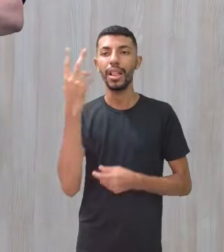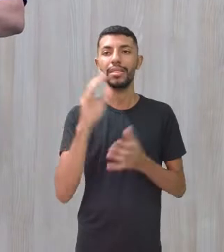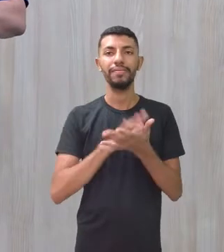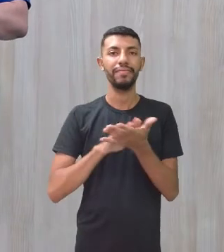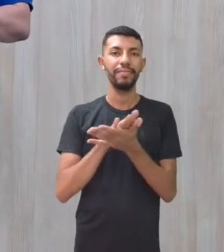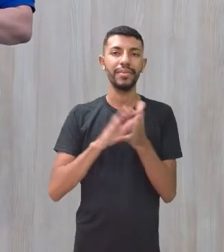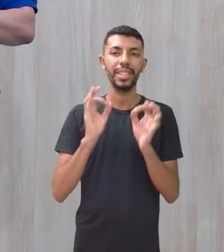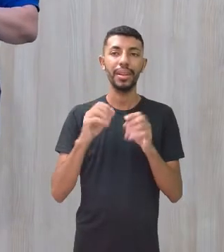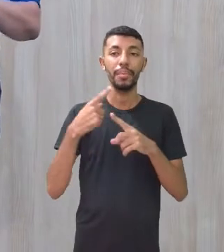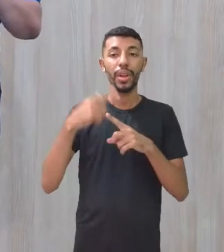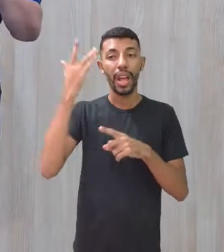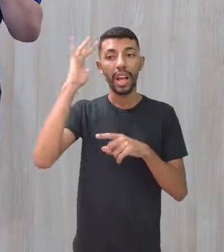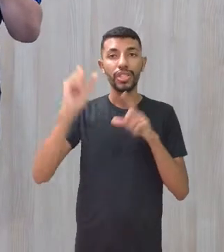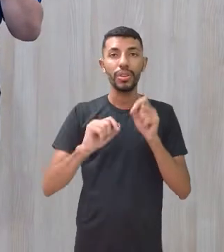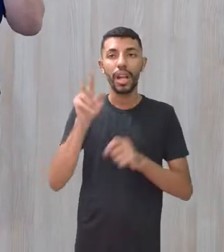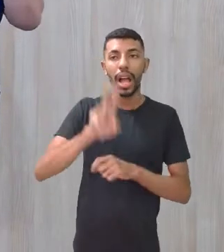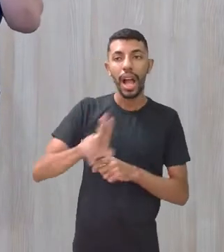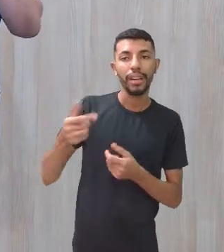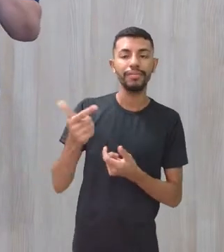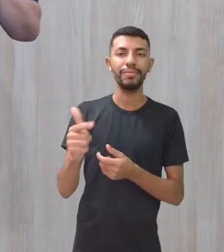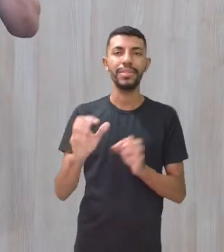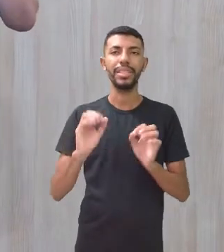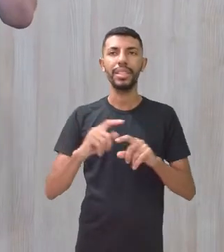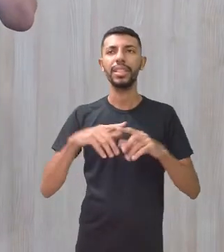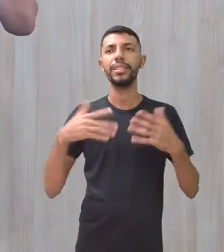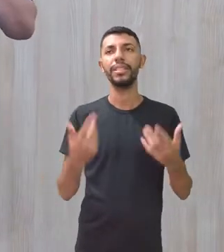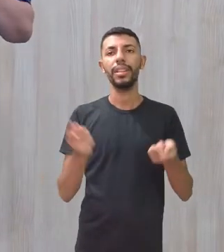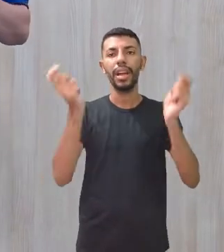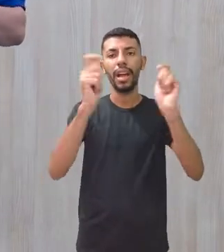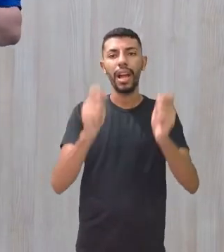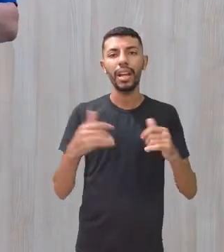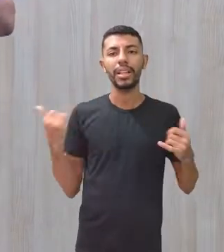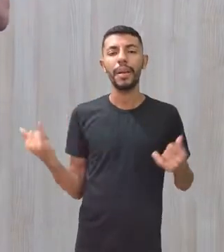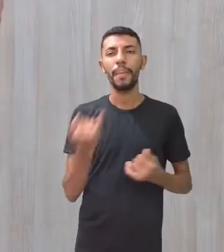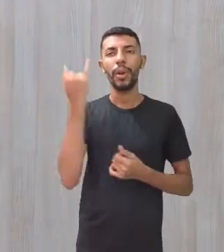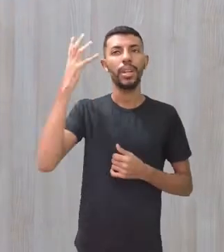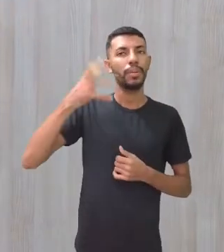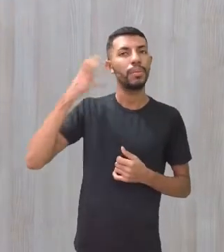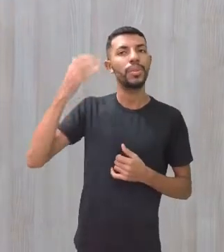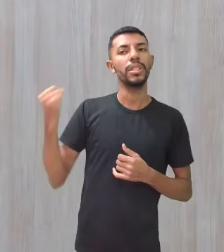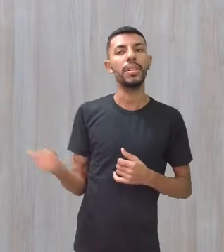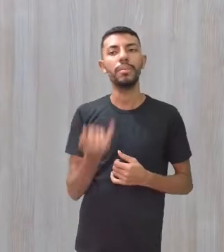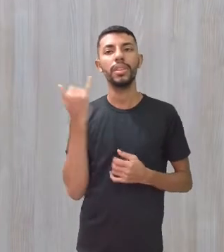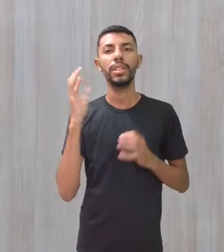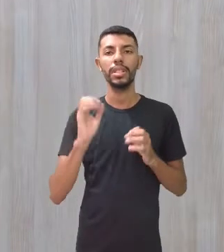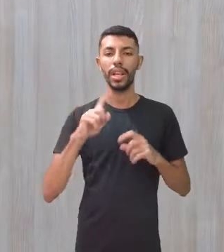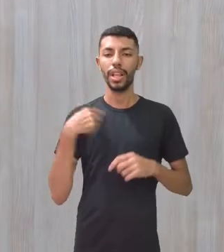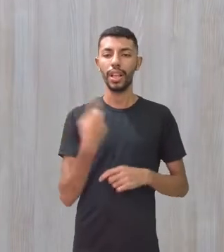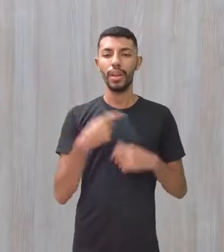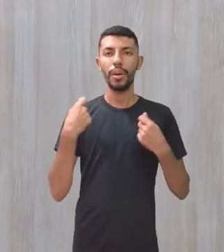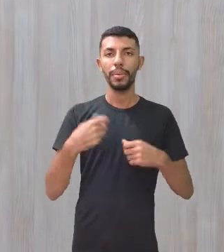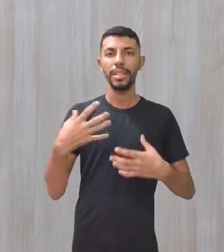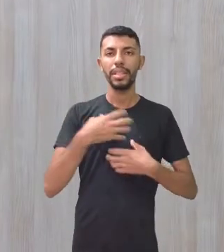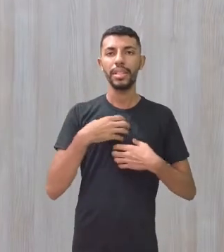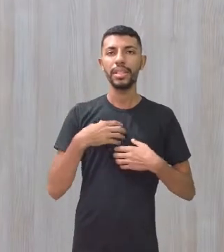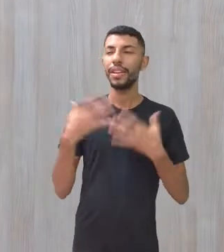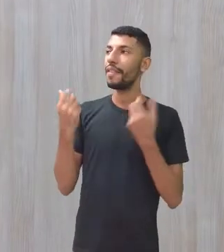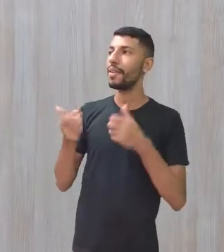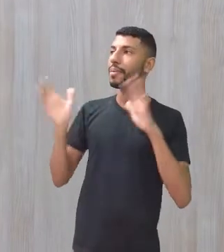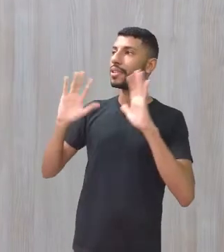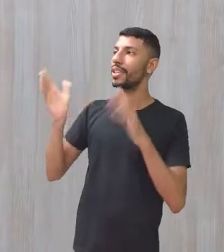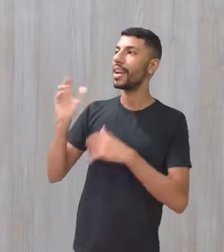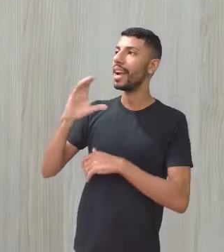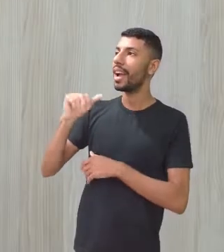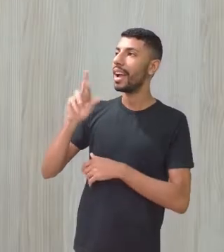tão útil assim, né? Então a arte é muito importante, a música é muito importante e a gente precisa sentir. Vamos nos despedir,